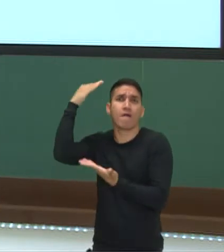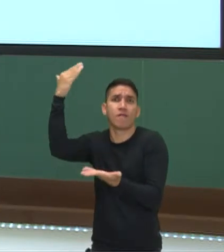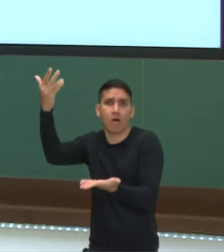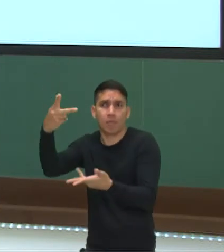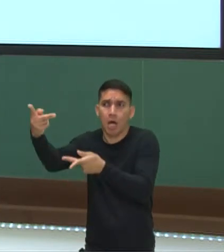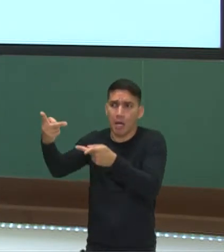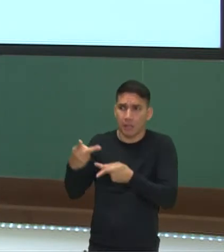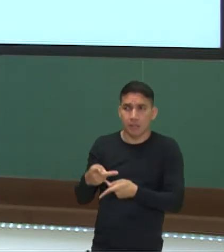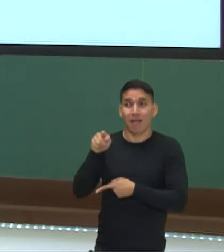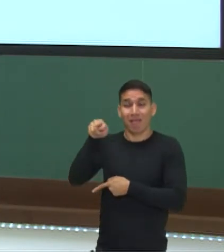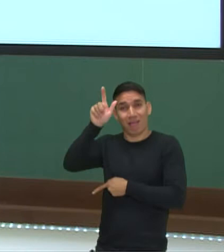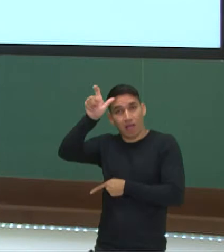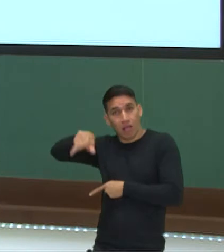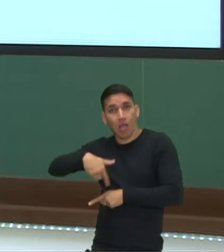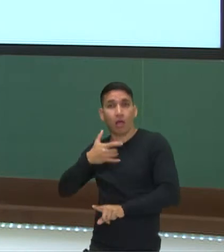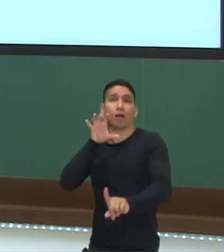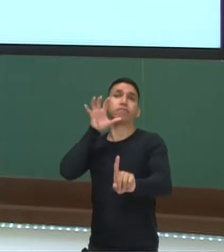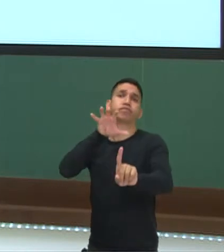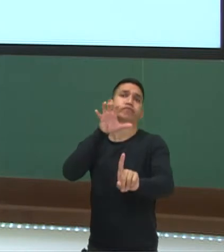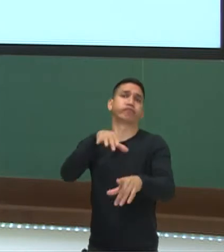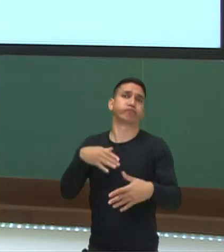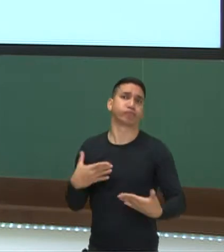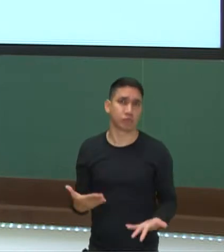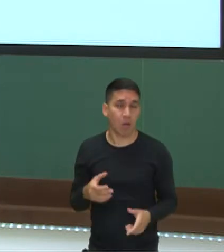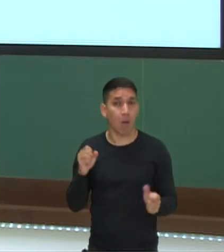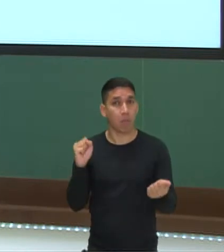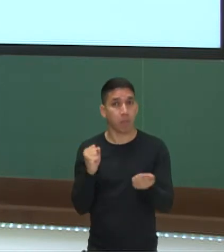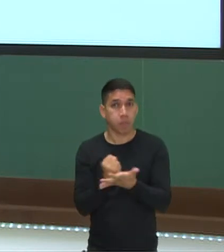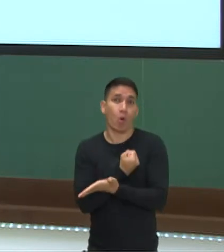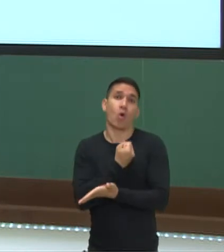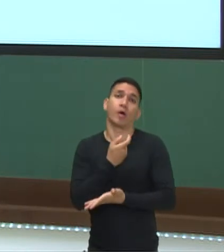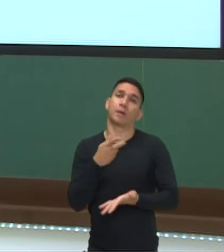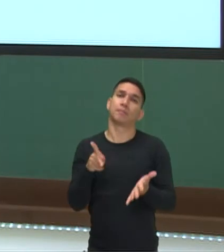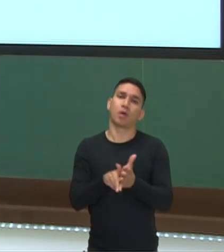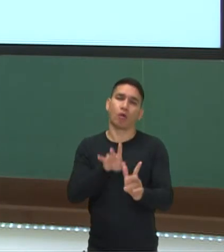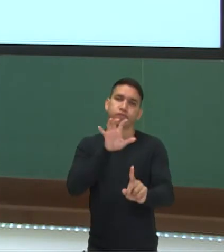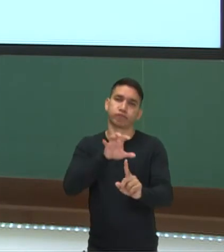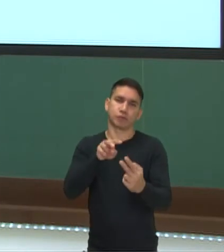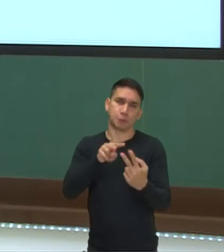um influenciador, né, até mesmo influenciador digital.